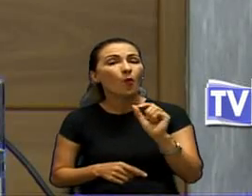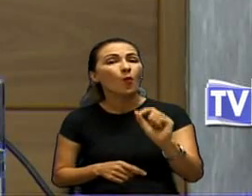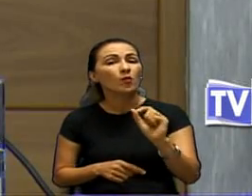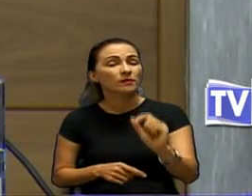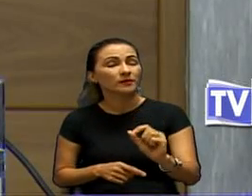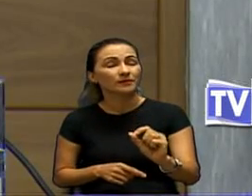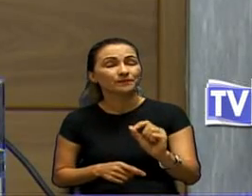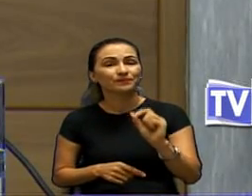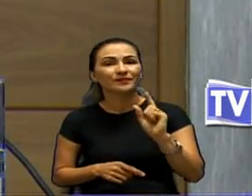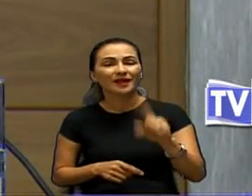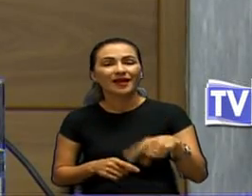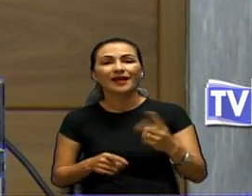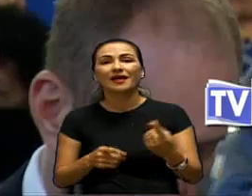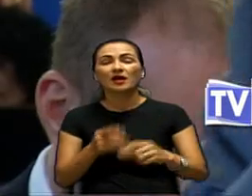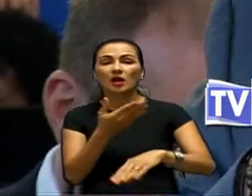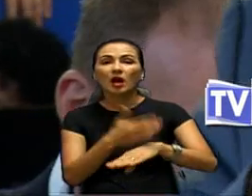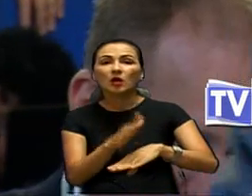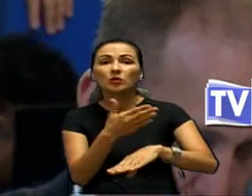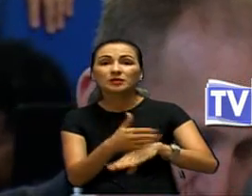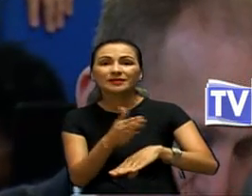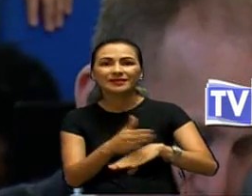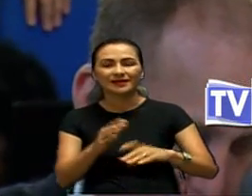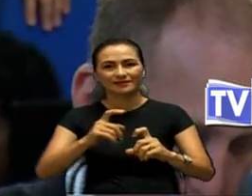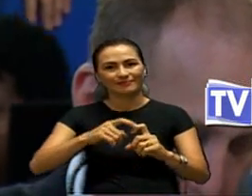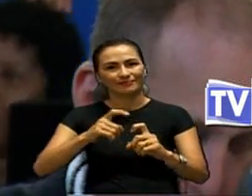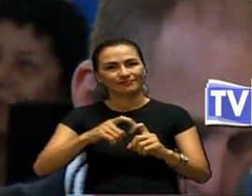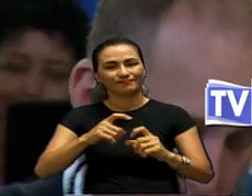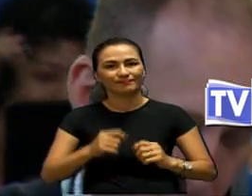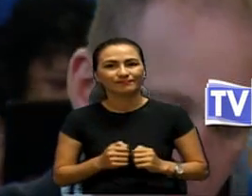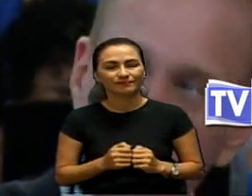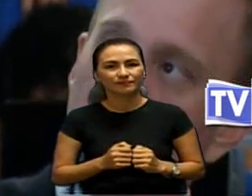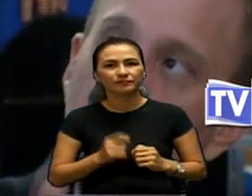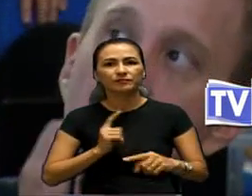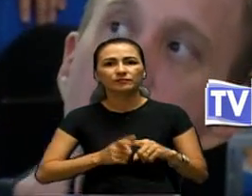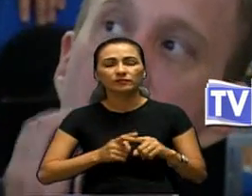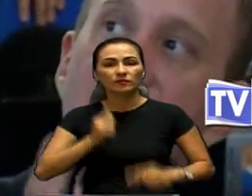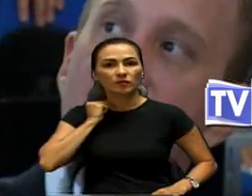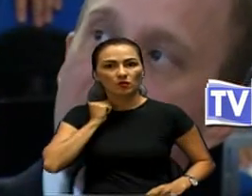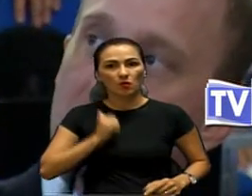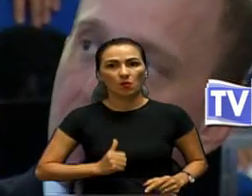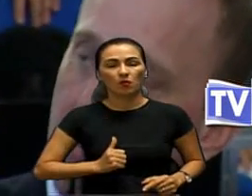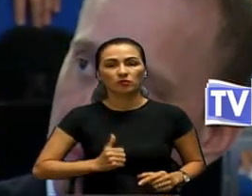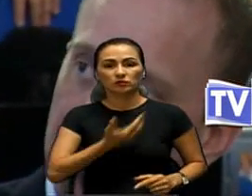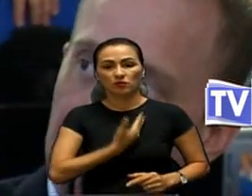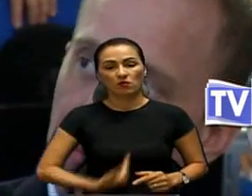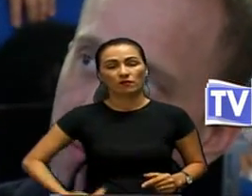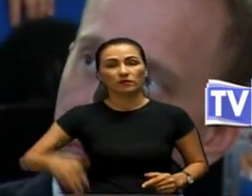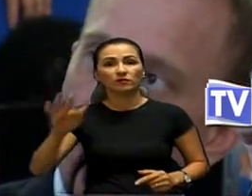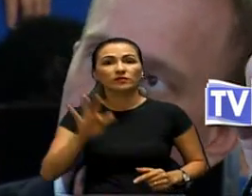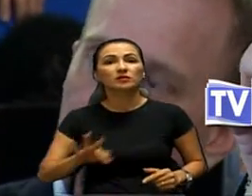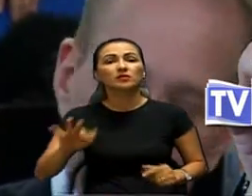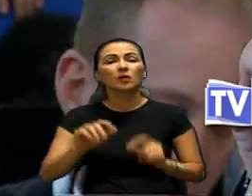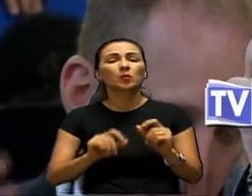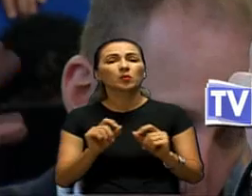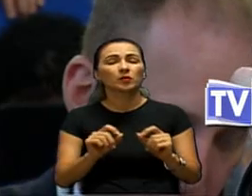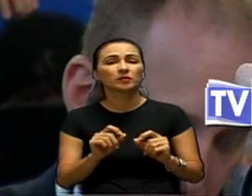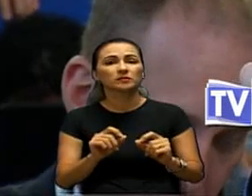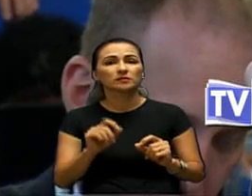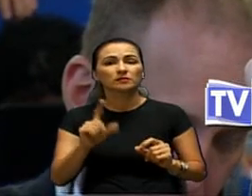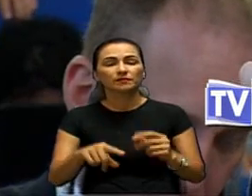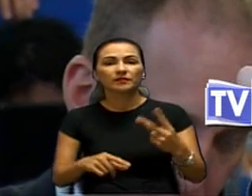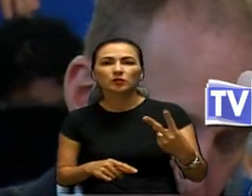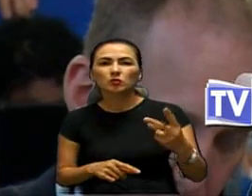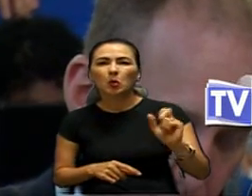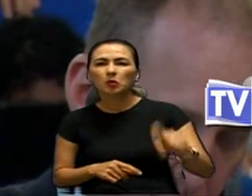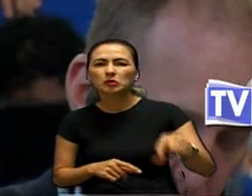variável os valores em relação à bolsa que tem a do governo federal. Acho que era